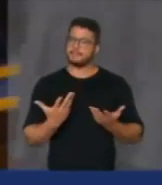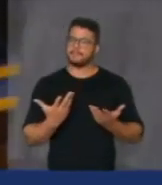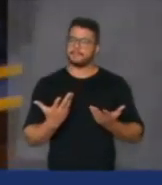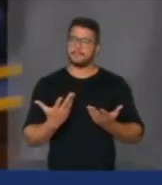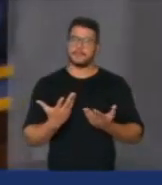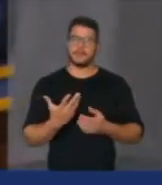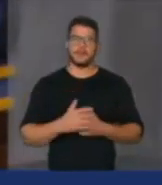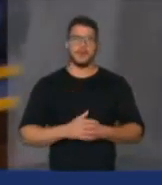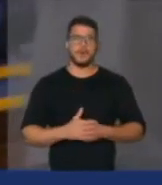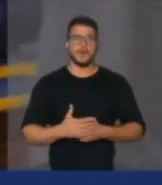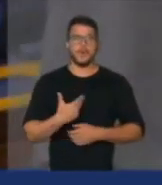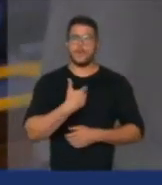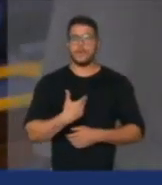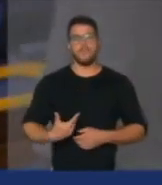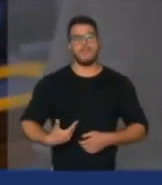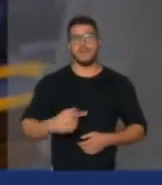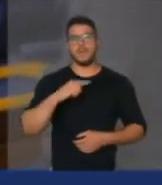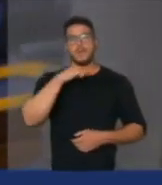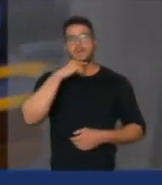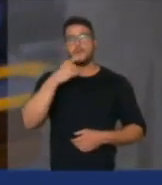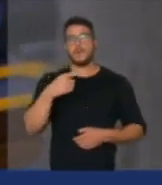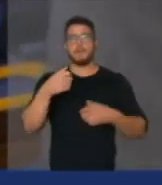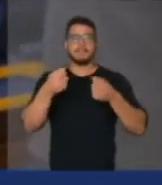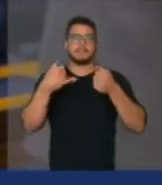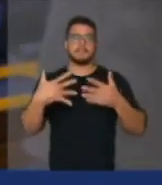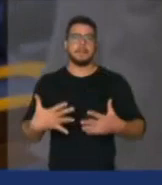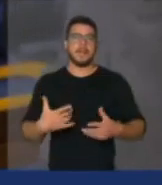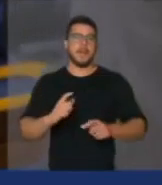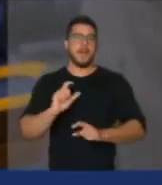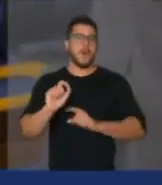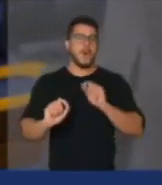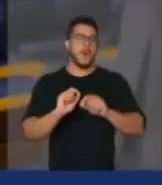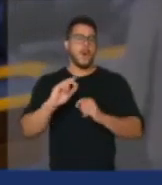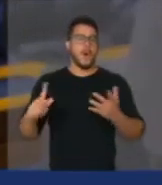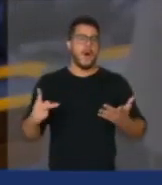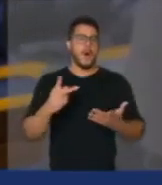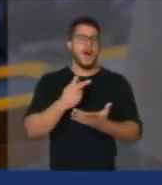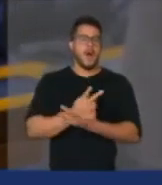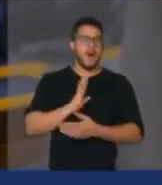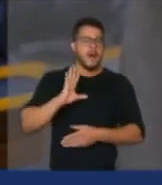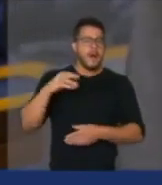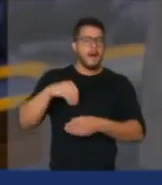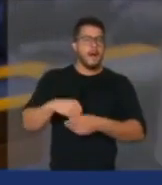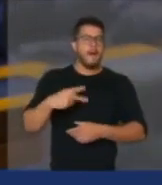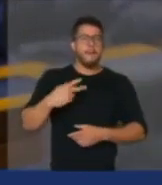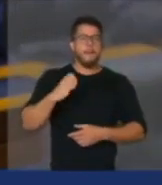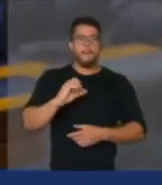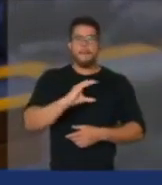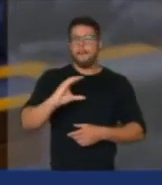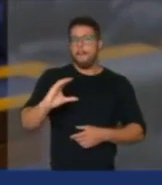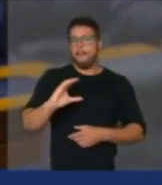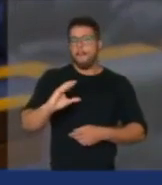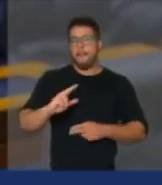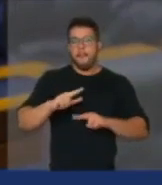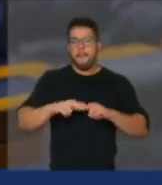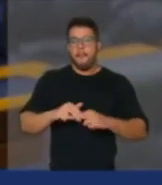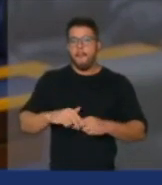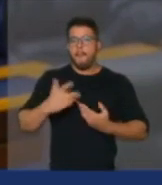explicar esse arranjo que se faz na PEC 23, que não tem nenhuma